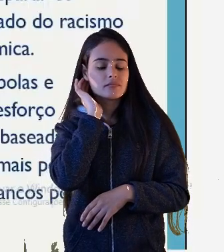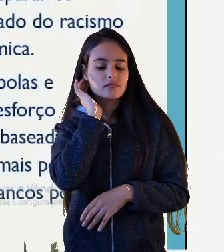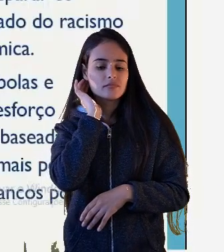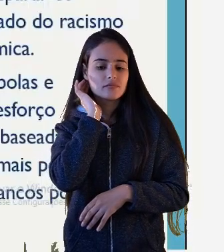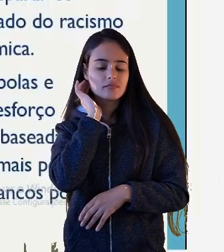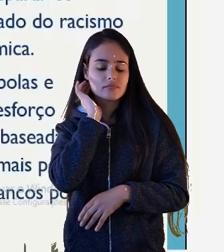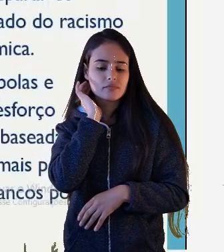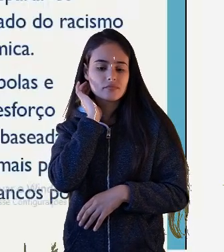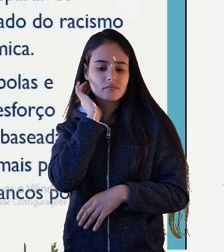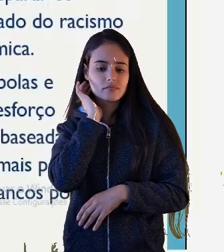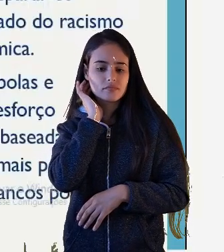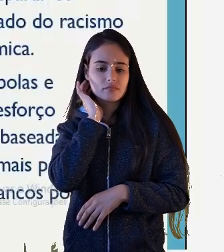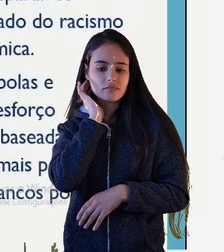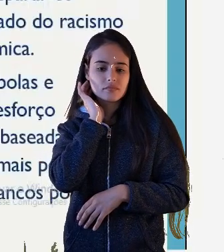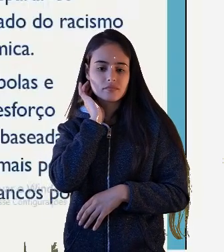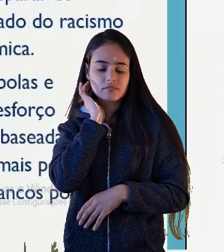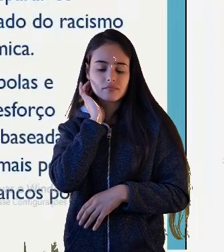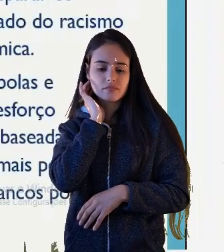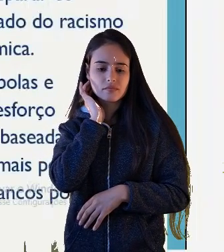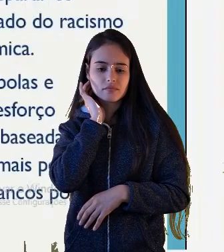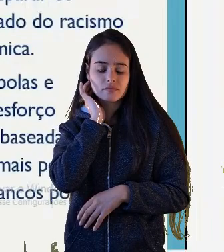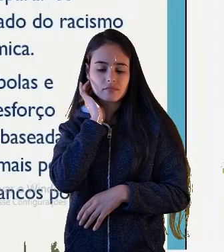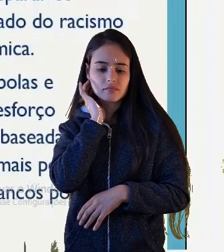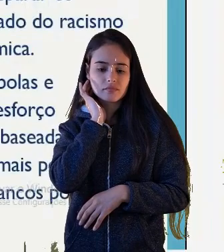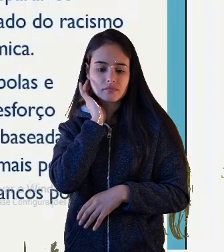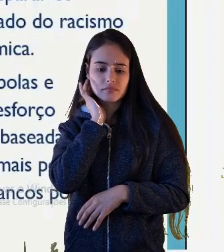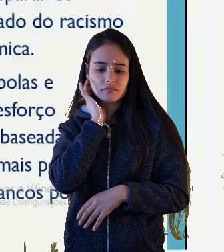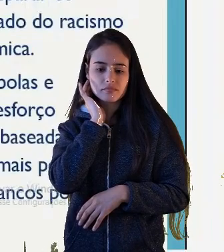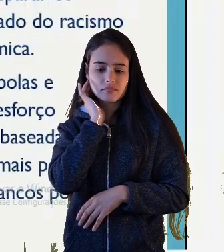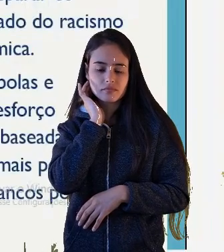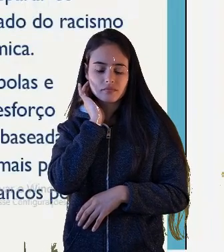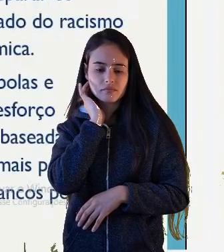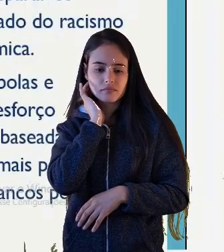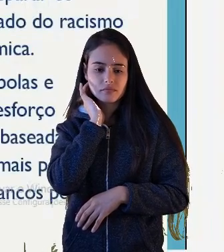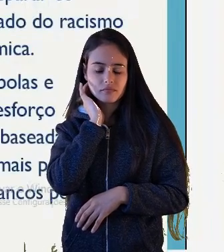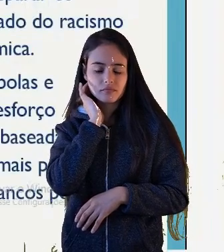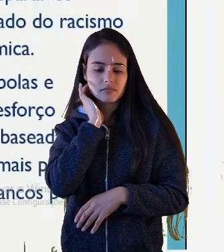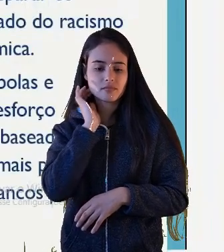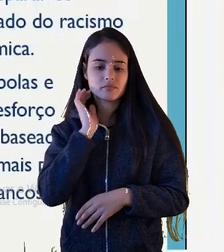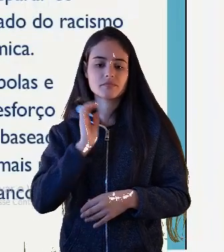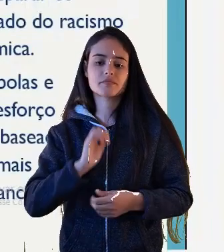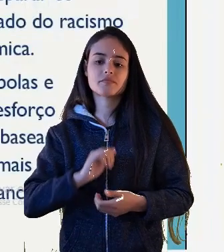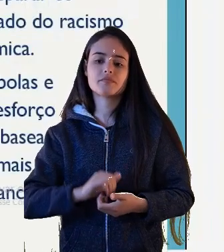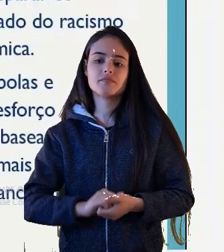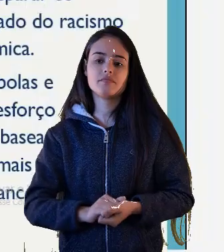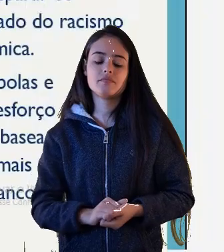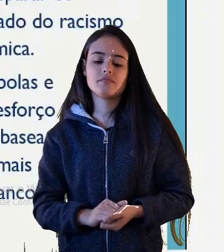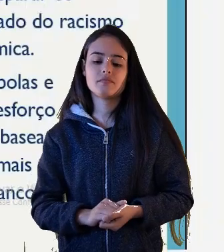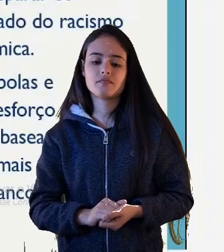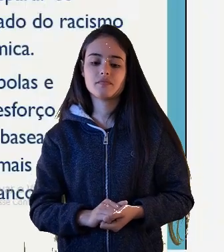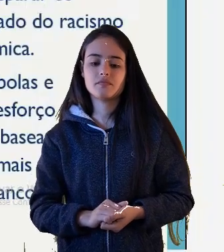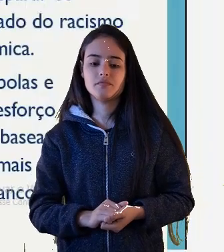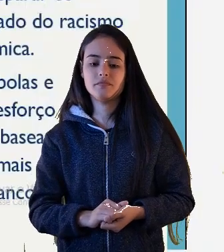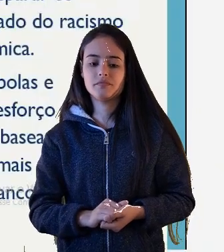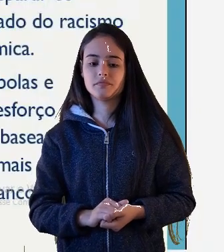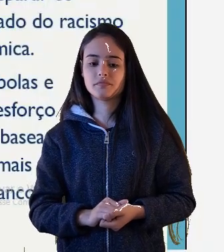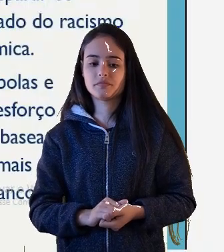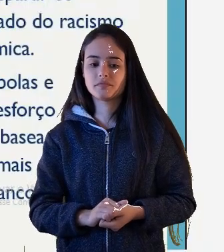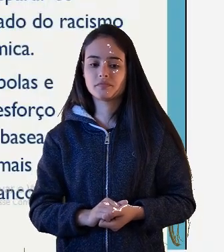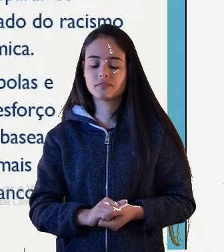de qualidade, né? Ah, os meninos querem estudar numa escola federal, no ensino médio, e tanto também para o ensino superior, que a gente tem também,